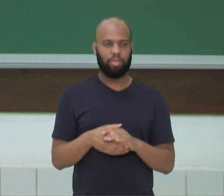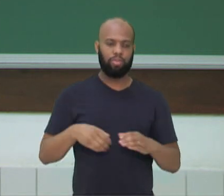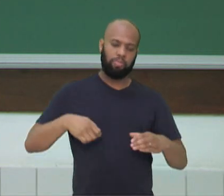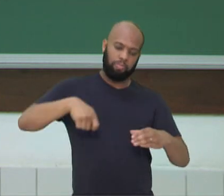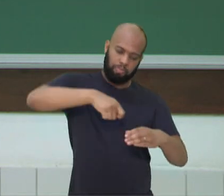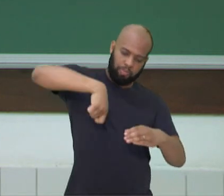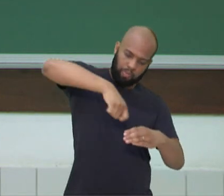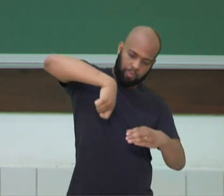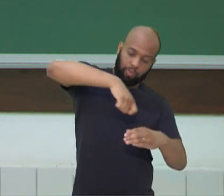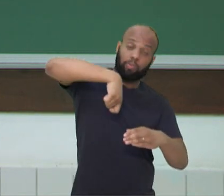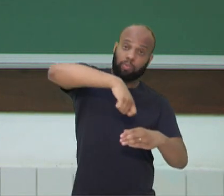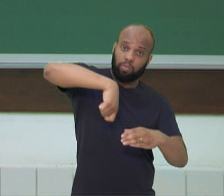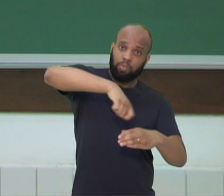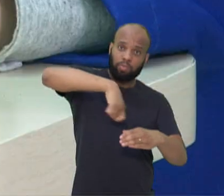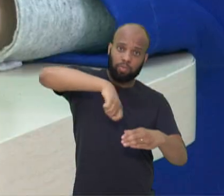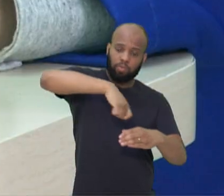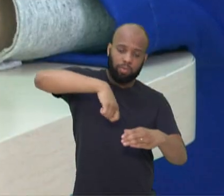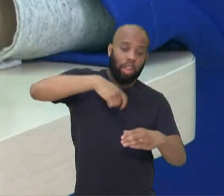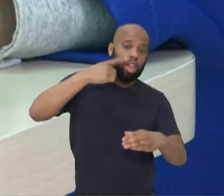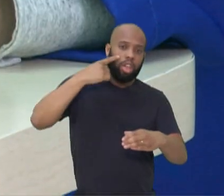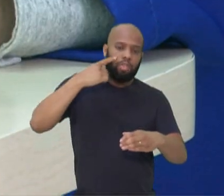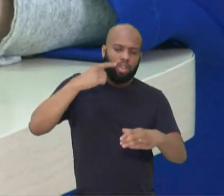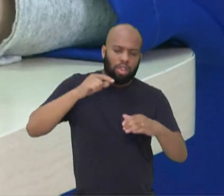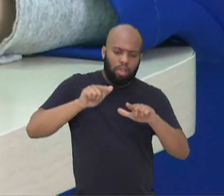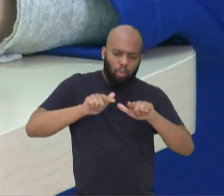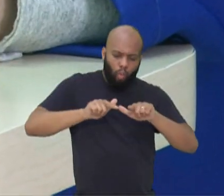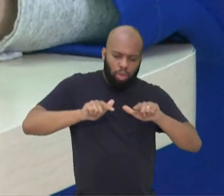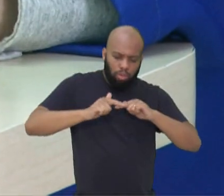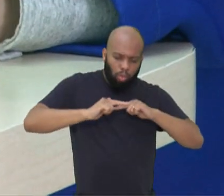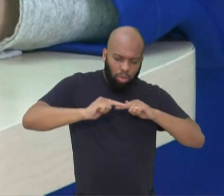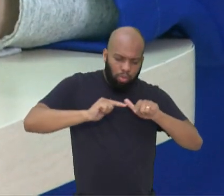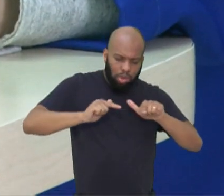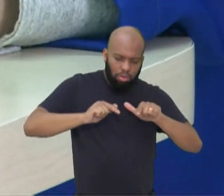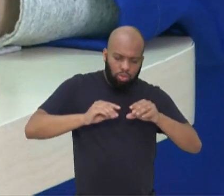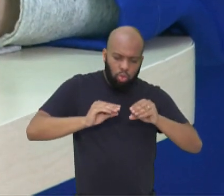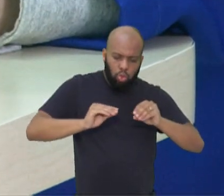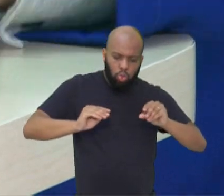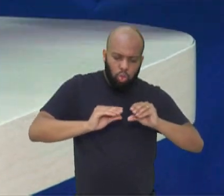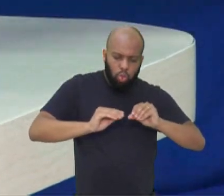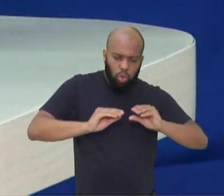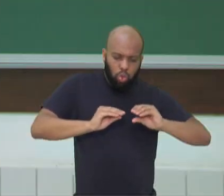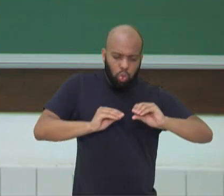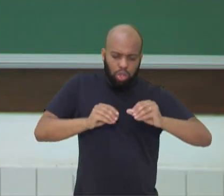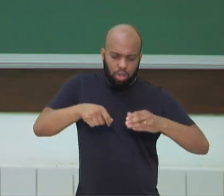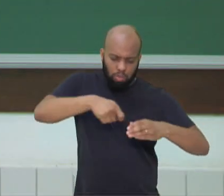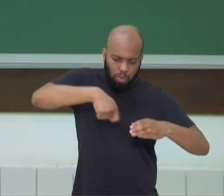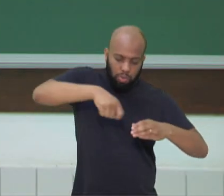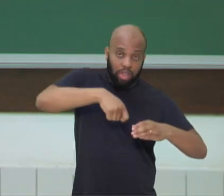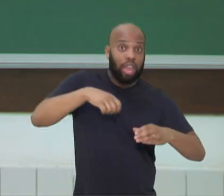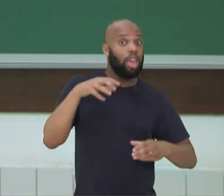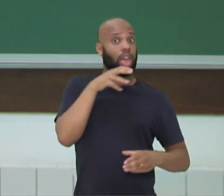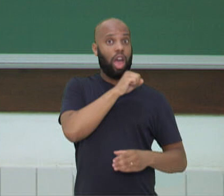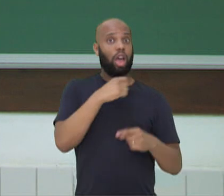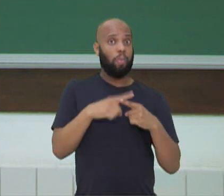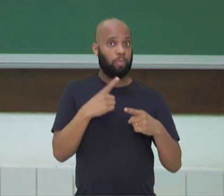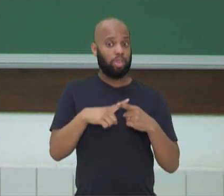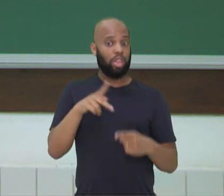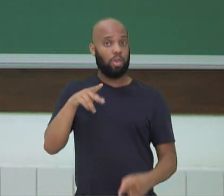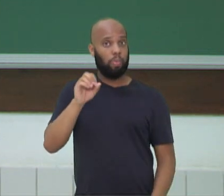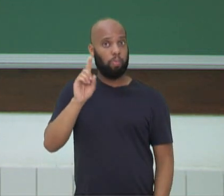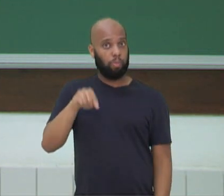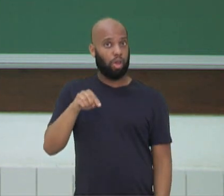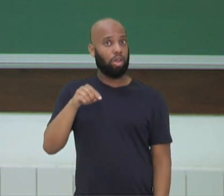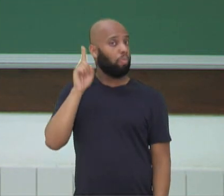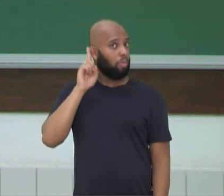Mexe bem, deixa bem lisinho essa mistura. E você tem que agir rápido, porque o gesso seca rápido. Você vai